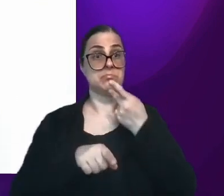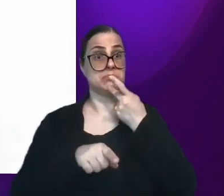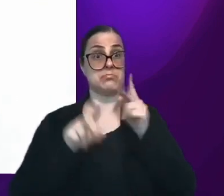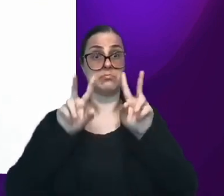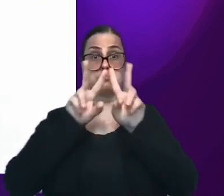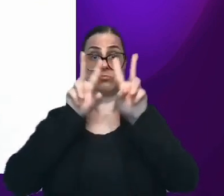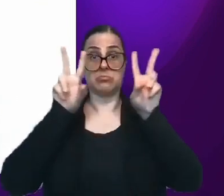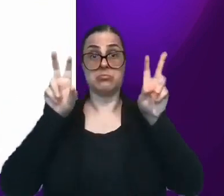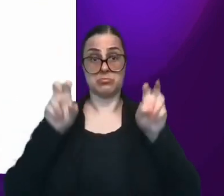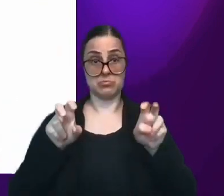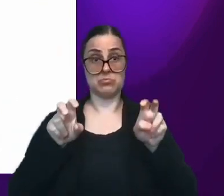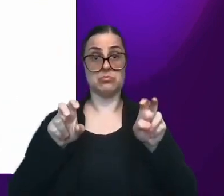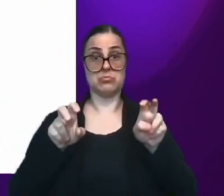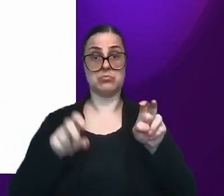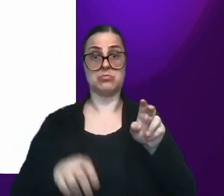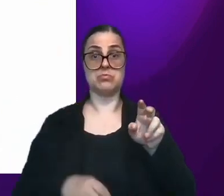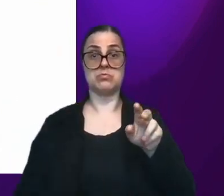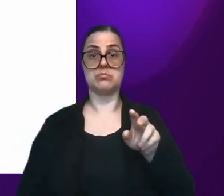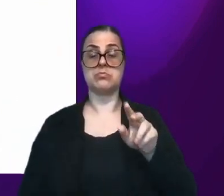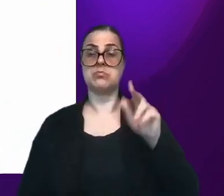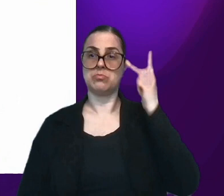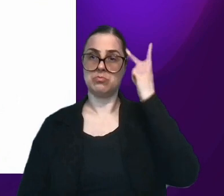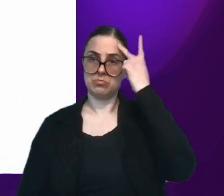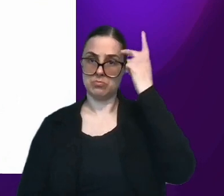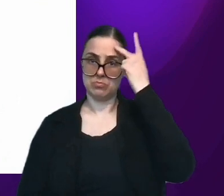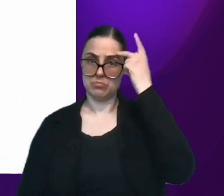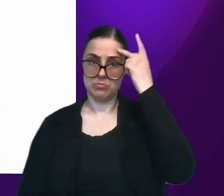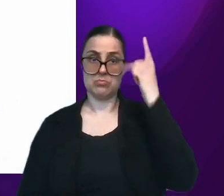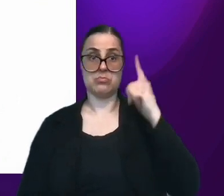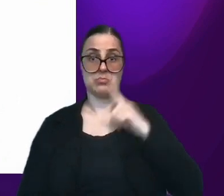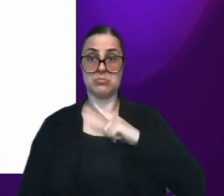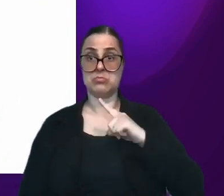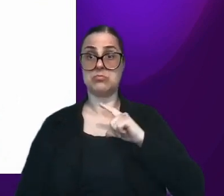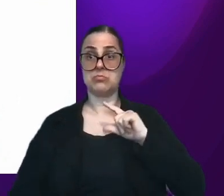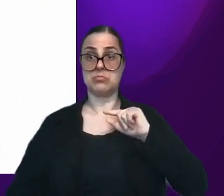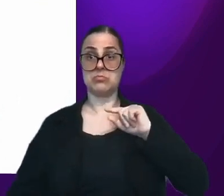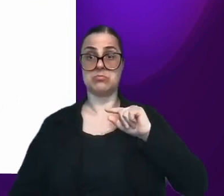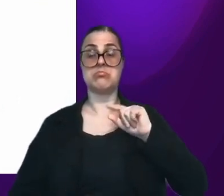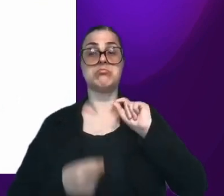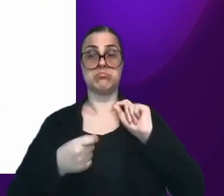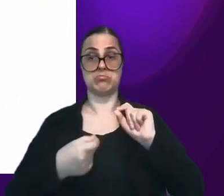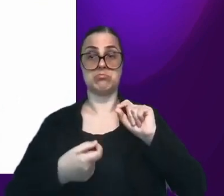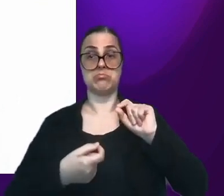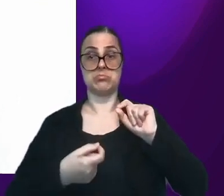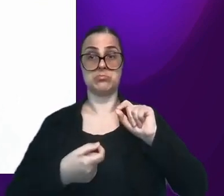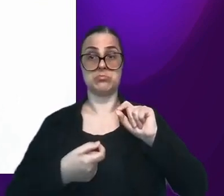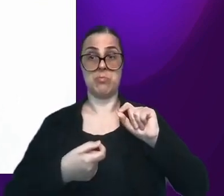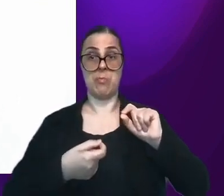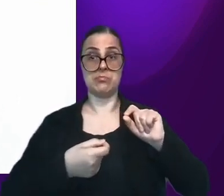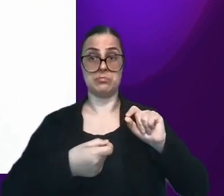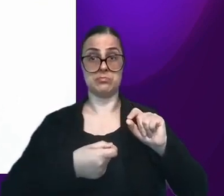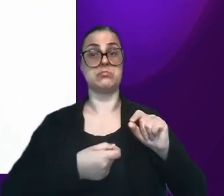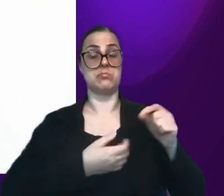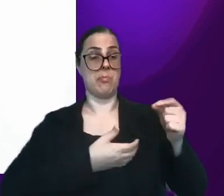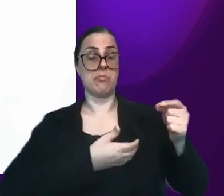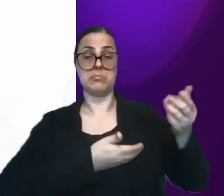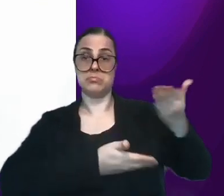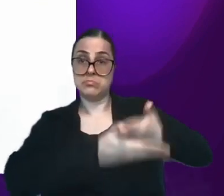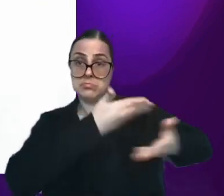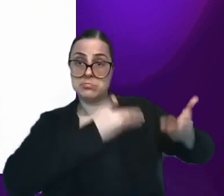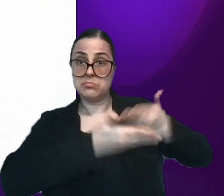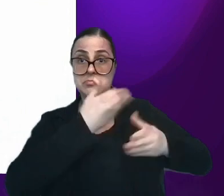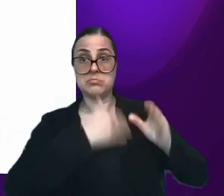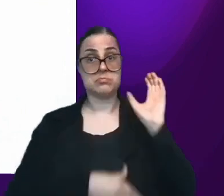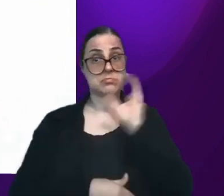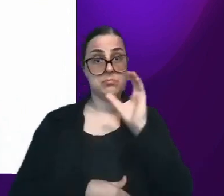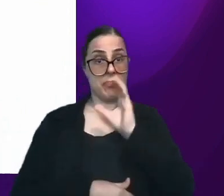terapia convencional é uma terapia que promove uma cinética rápida de transferência de solutos, e a terapia estendida é uma cinética